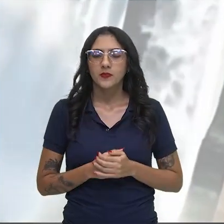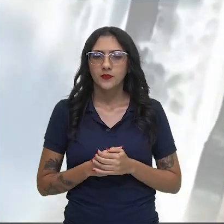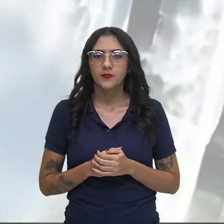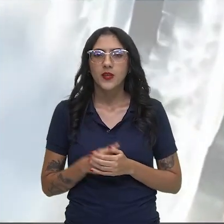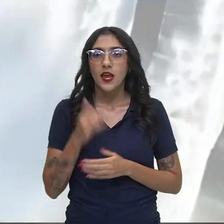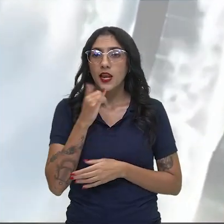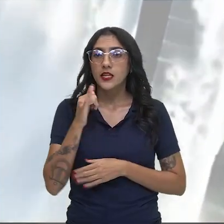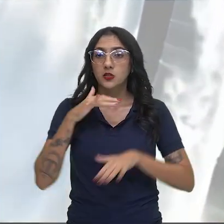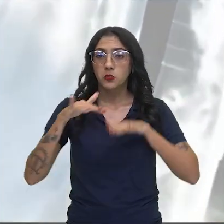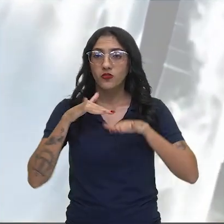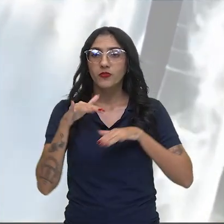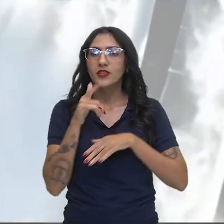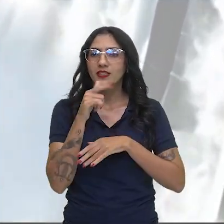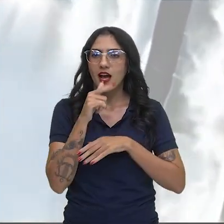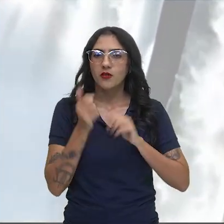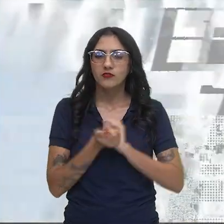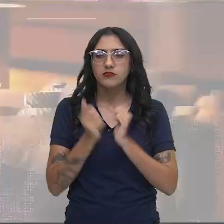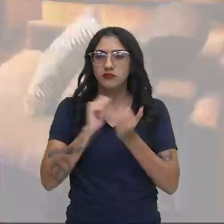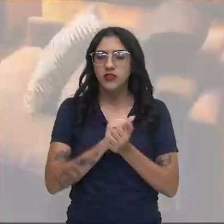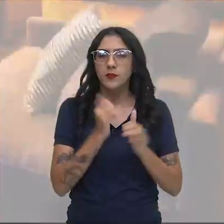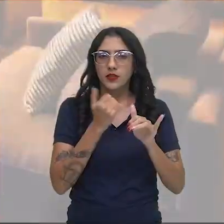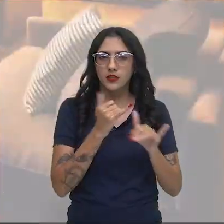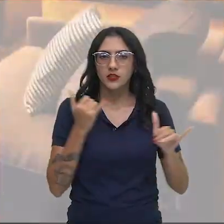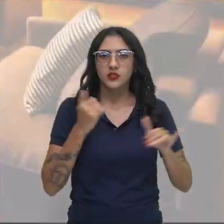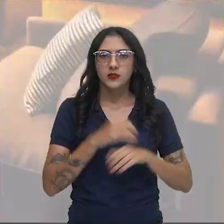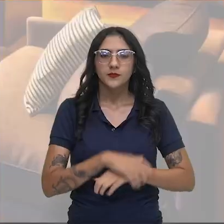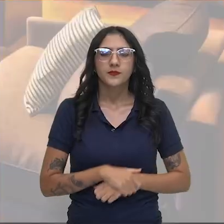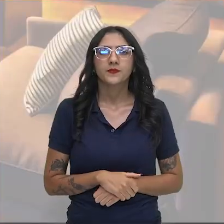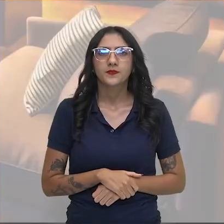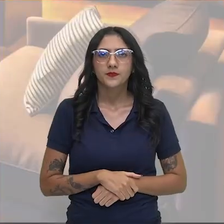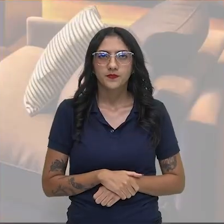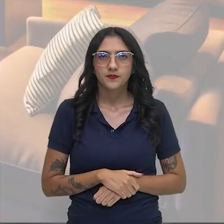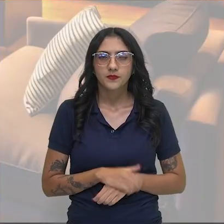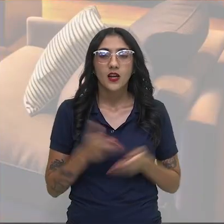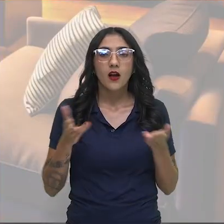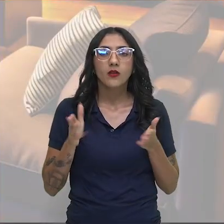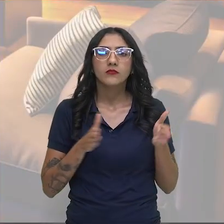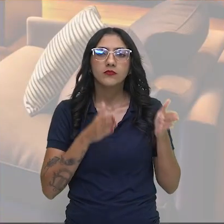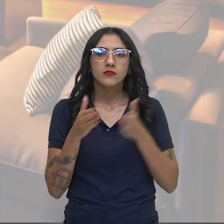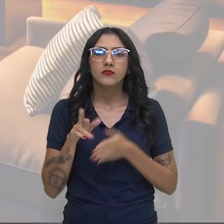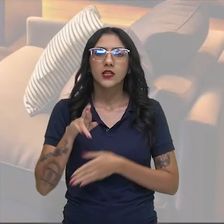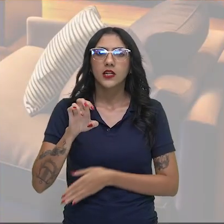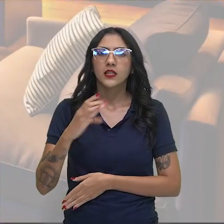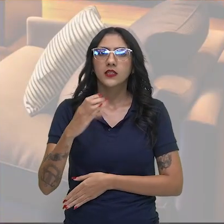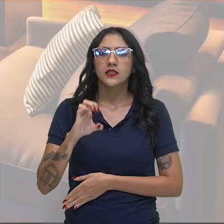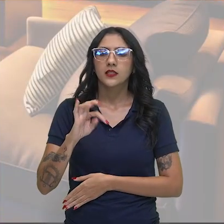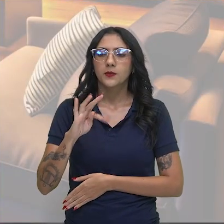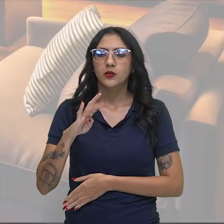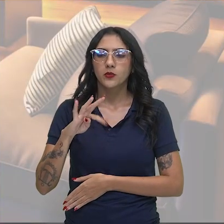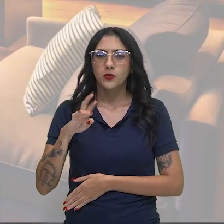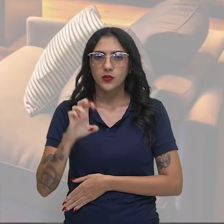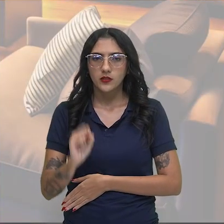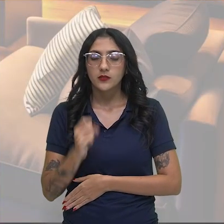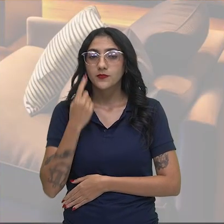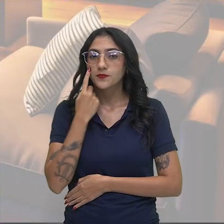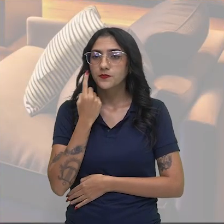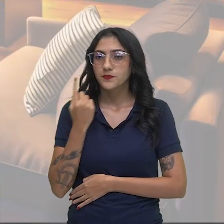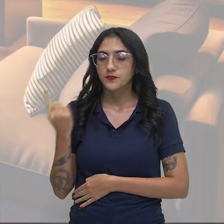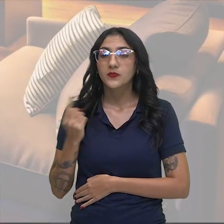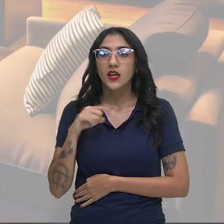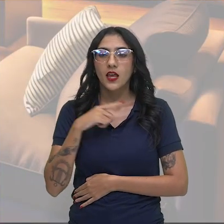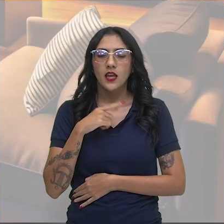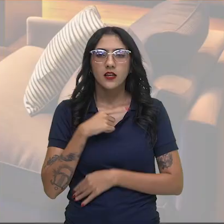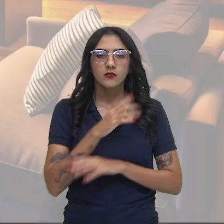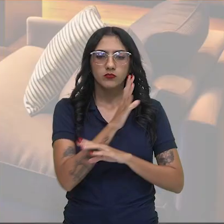da água em eletricidade. E agora vamos falar dos receptores. Eles consomem